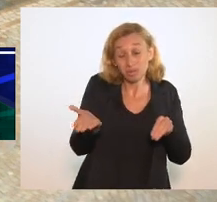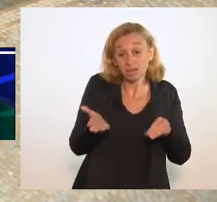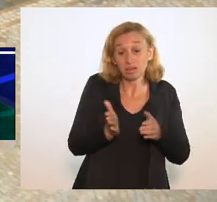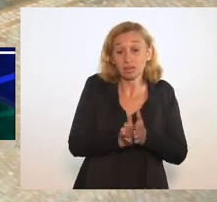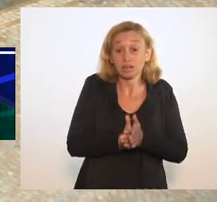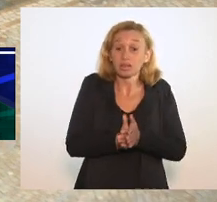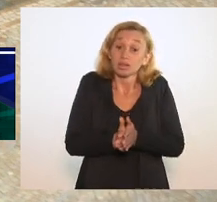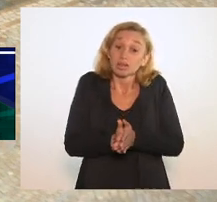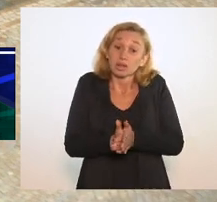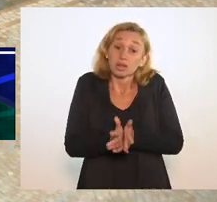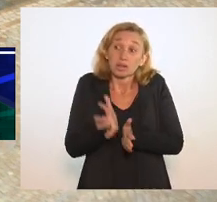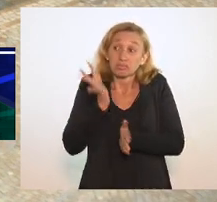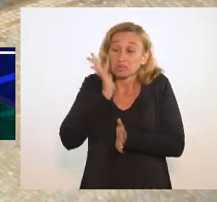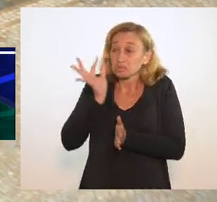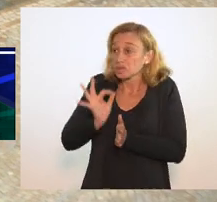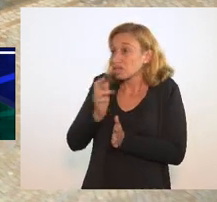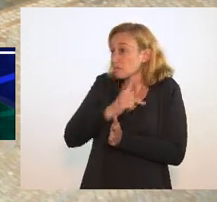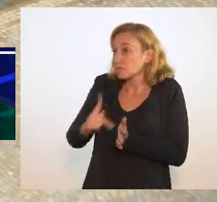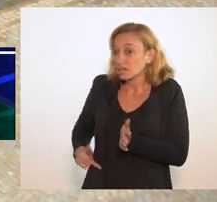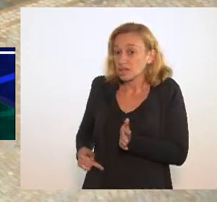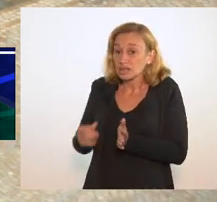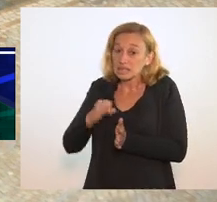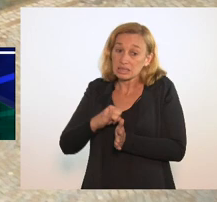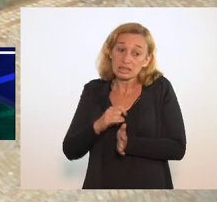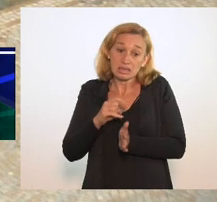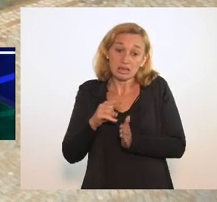Aí, presidente, eu não sei se a autora...